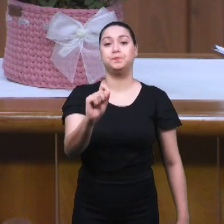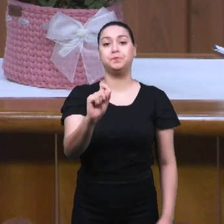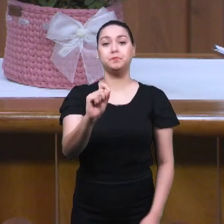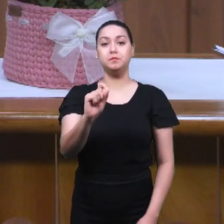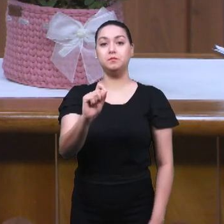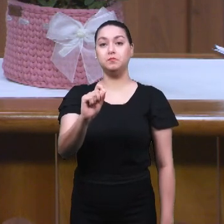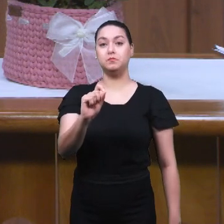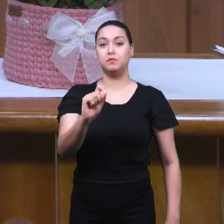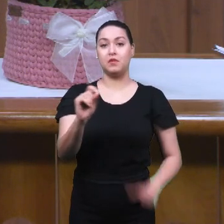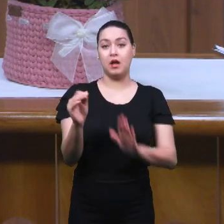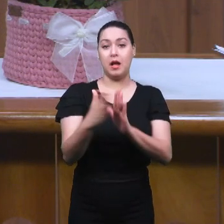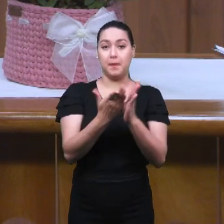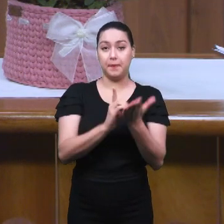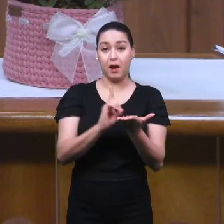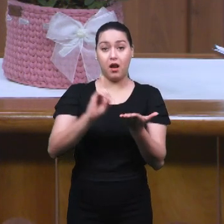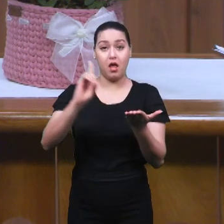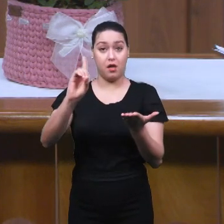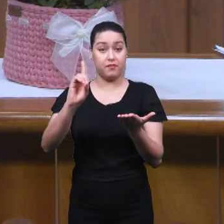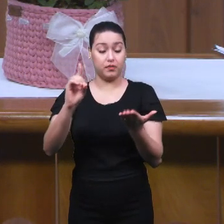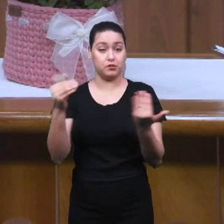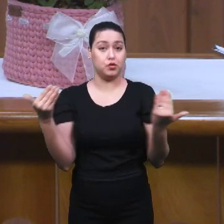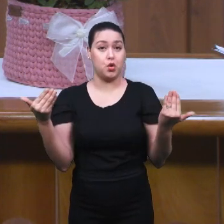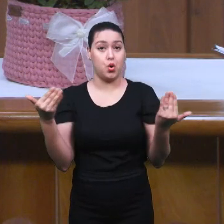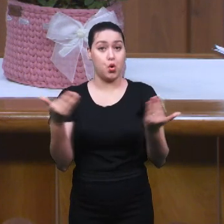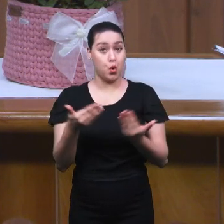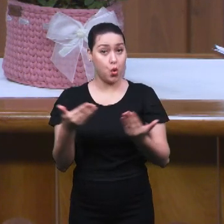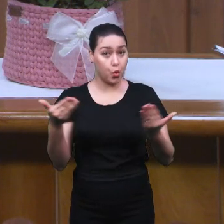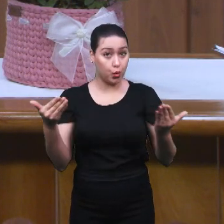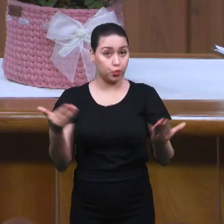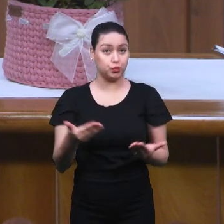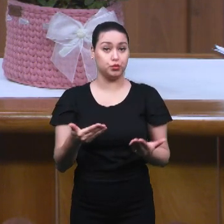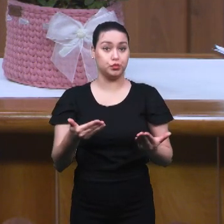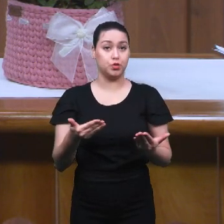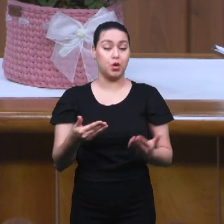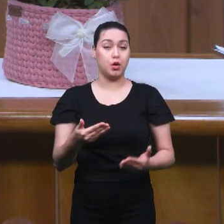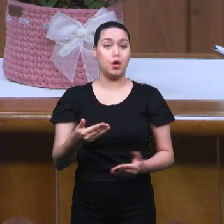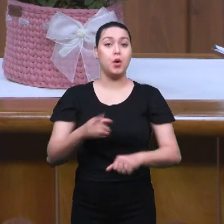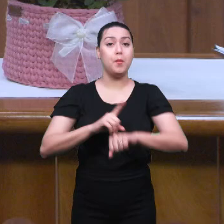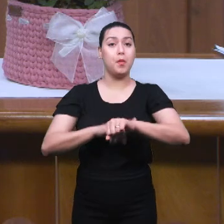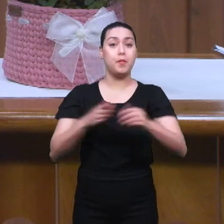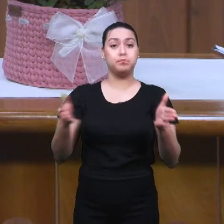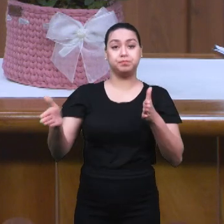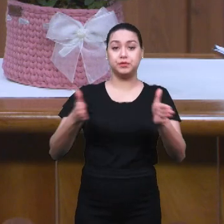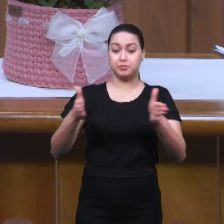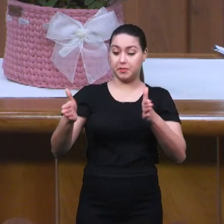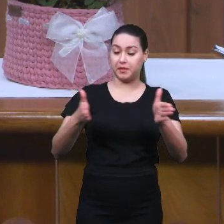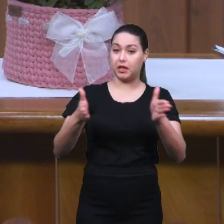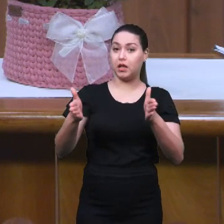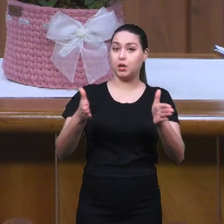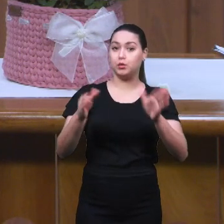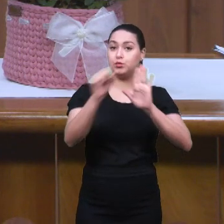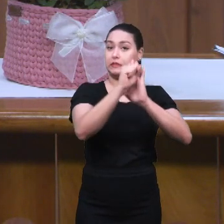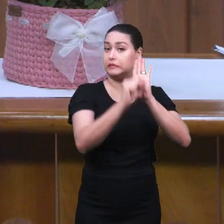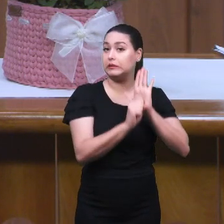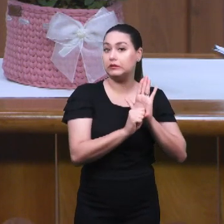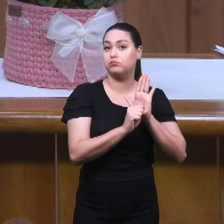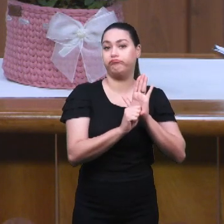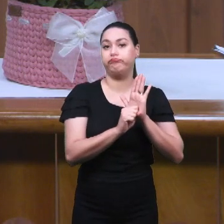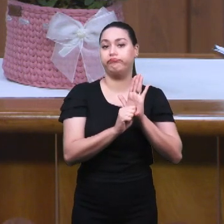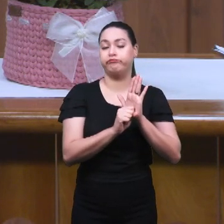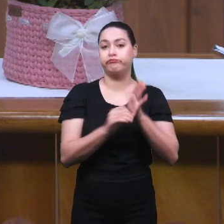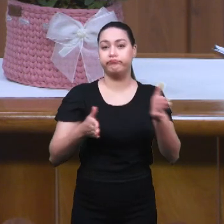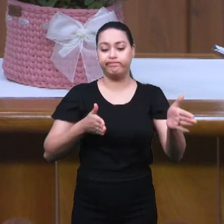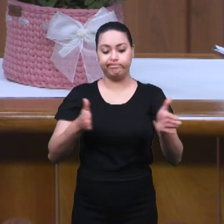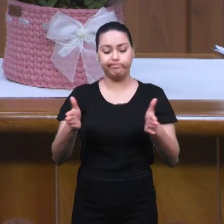palavra hoje, nos dias de hoje, no momento que estamos vivendo, nesse século que estamos vivendo, nós estamos